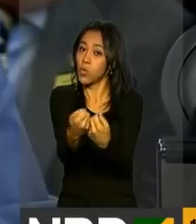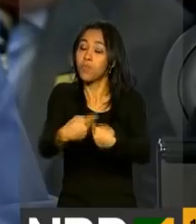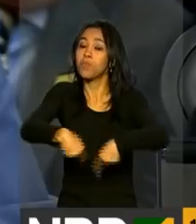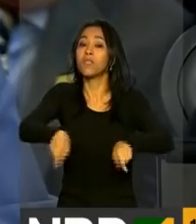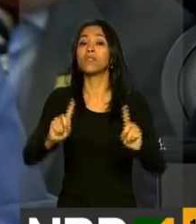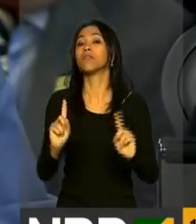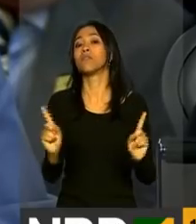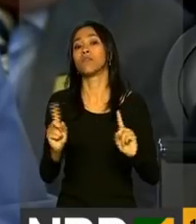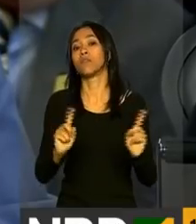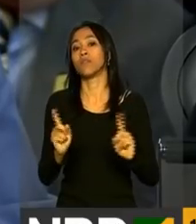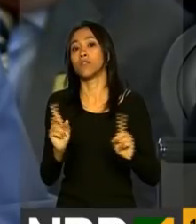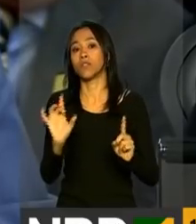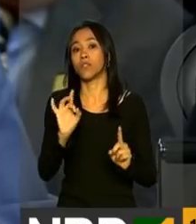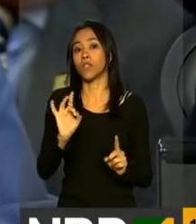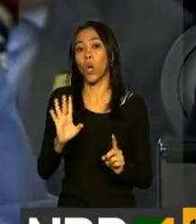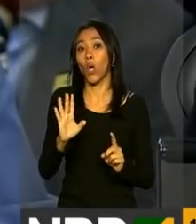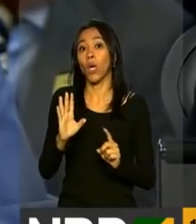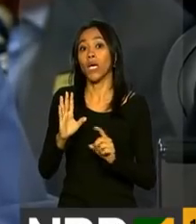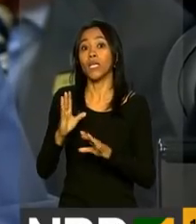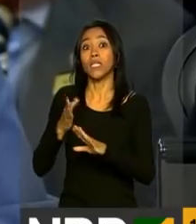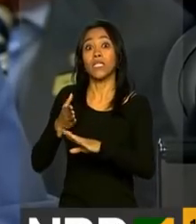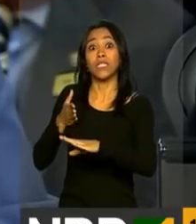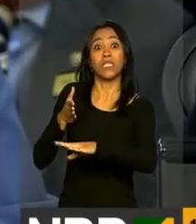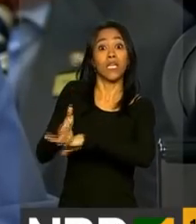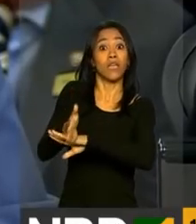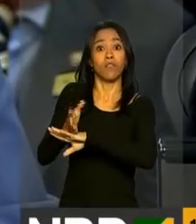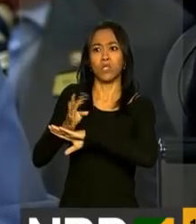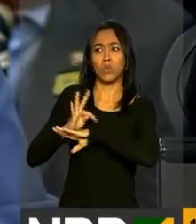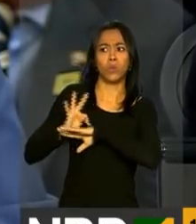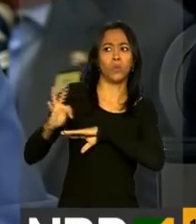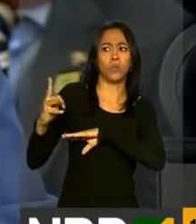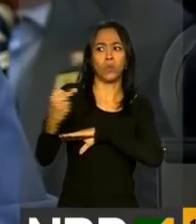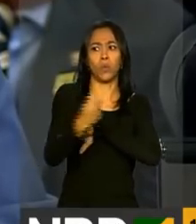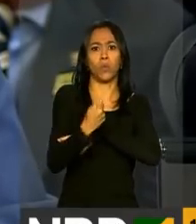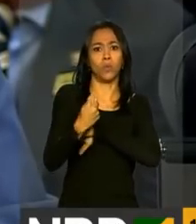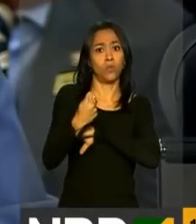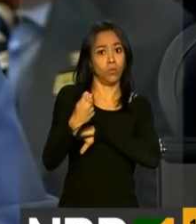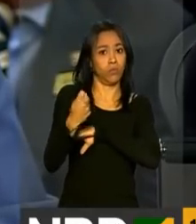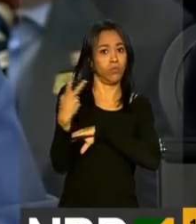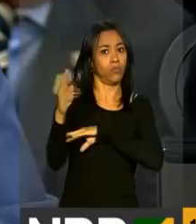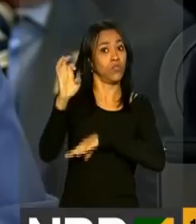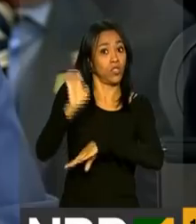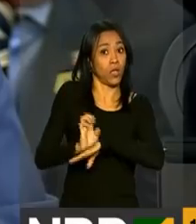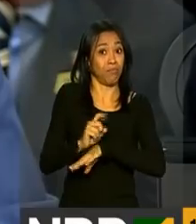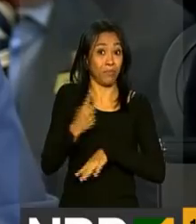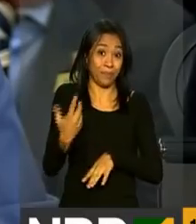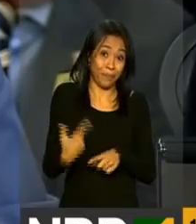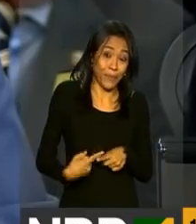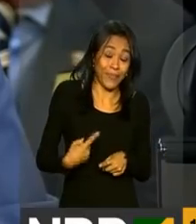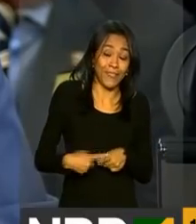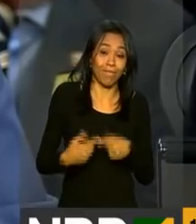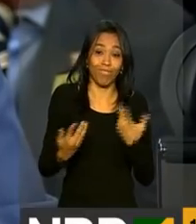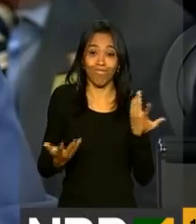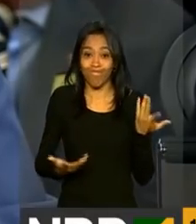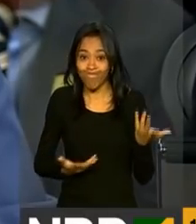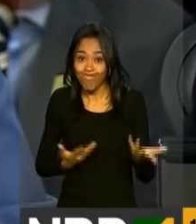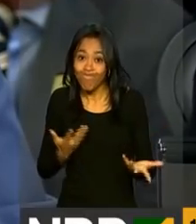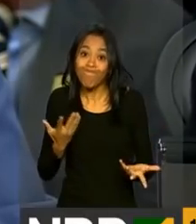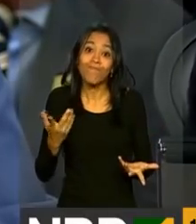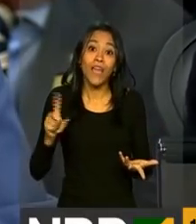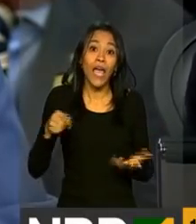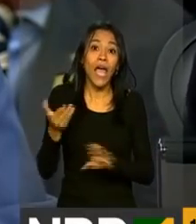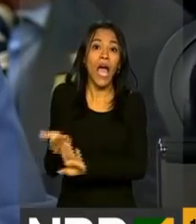necessariamente intervir no todo o estadual não é porque a intervenção no tour estadual implicaria do